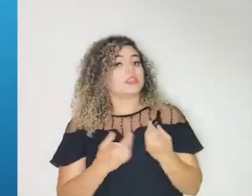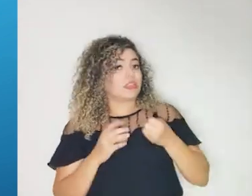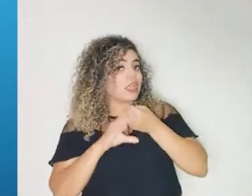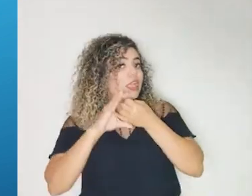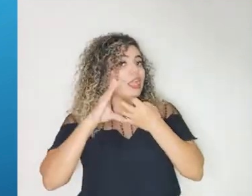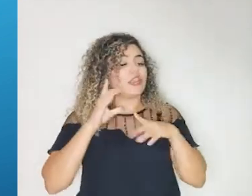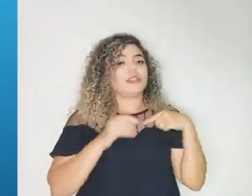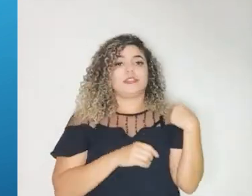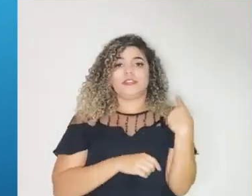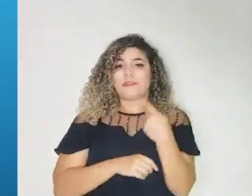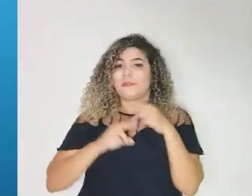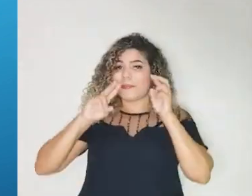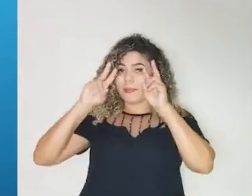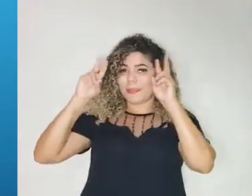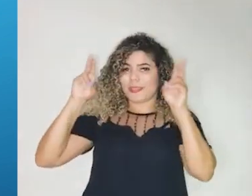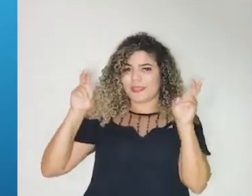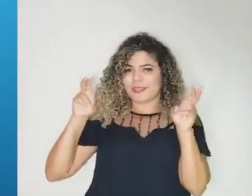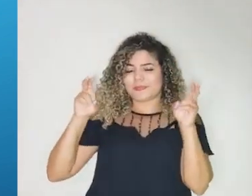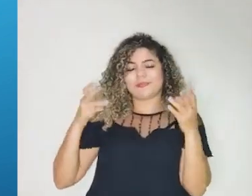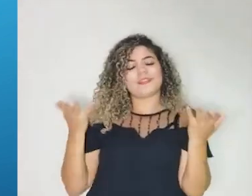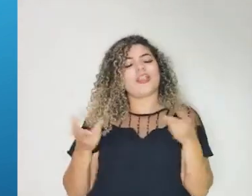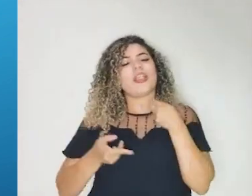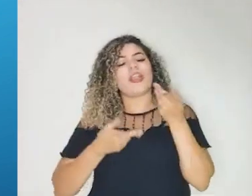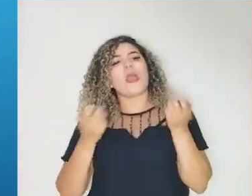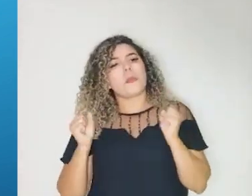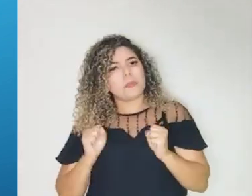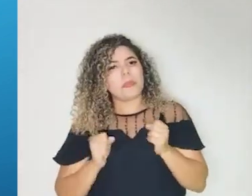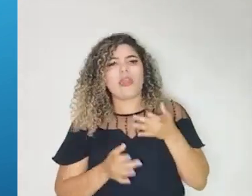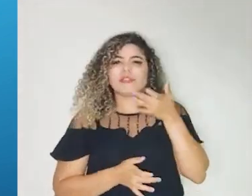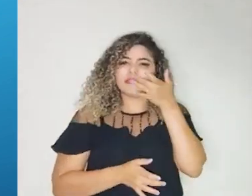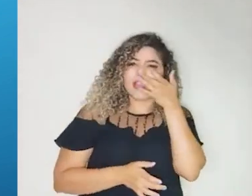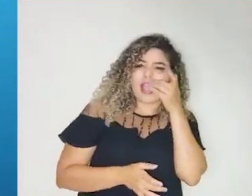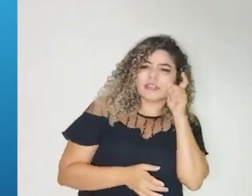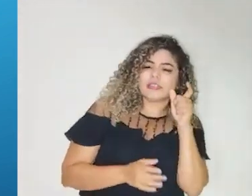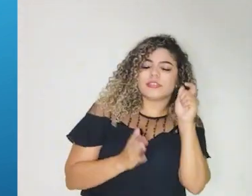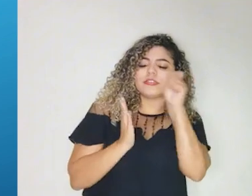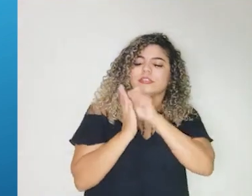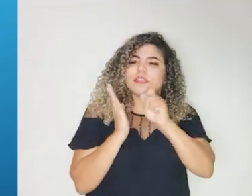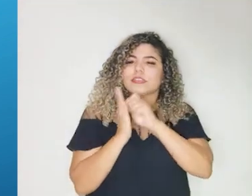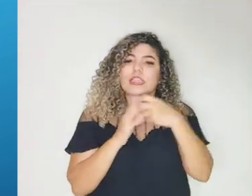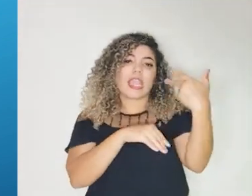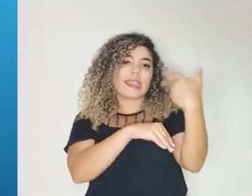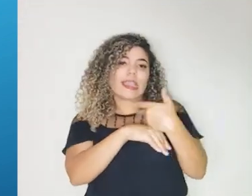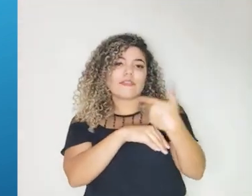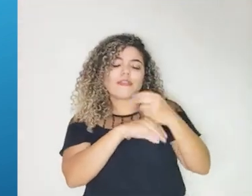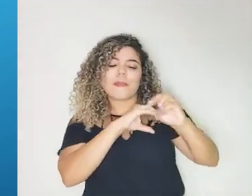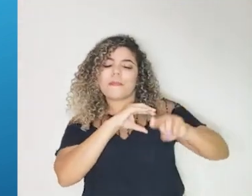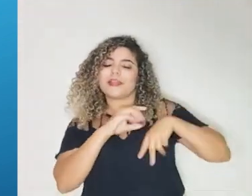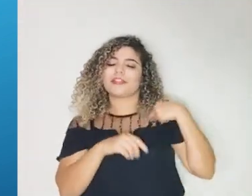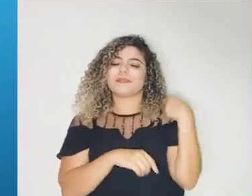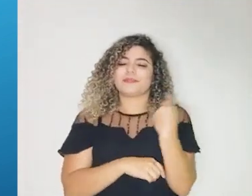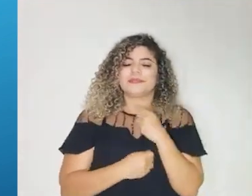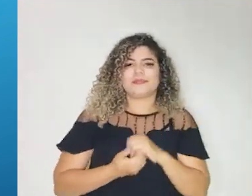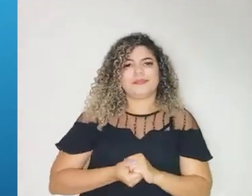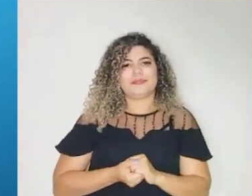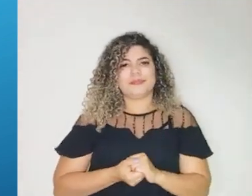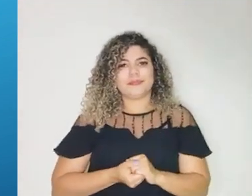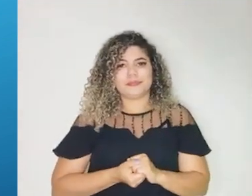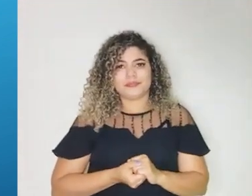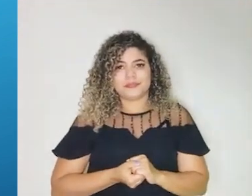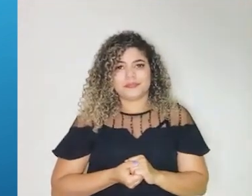aqui no nosso tema dos artrópodes. Você pode assistir, fazer uma resenha, gravar um vídeo e mandar pra gente.